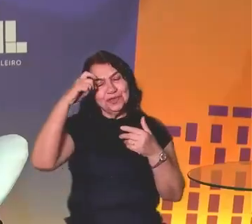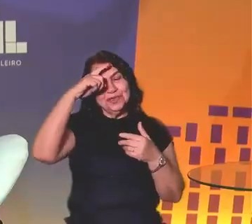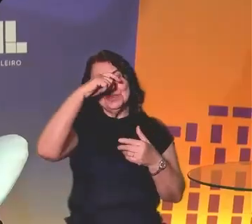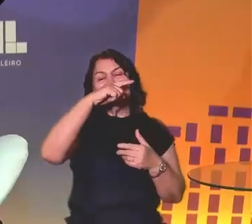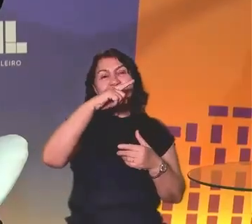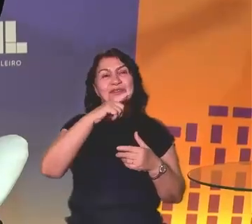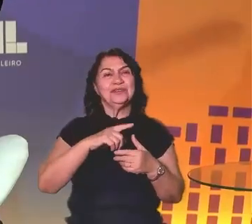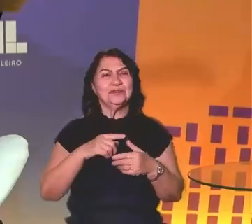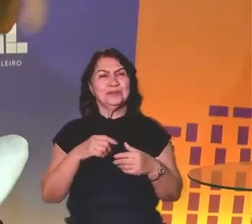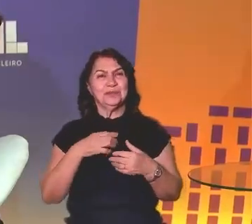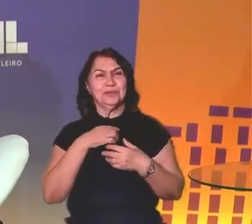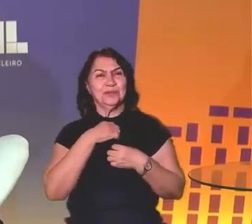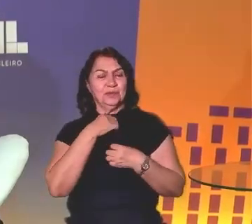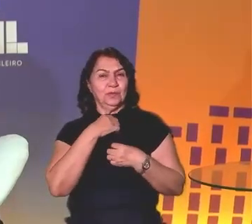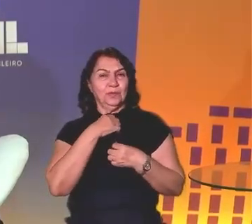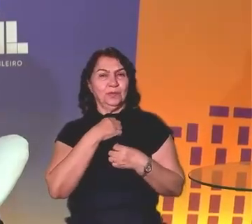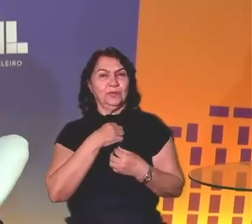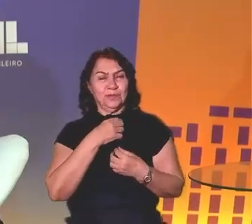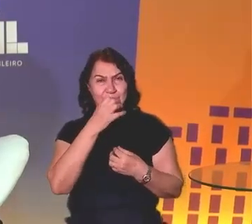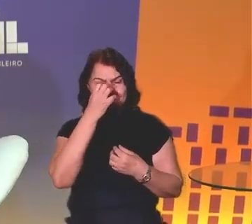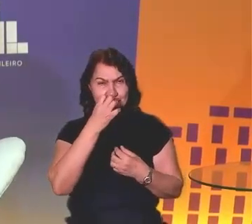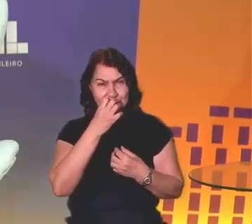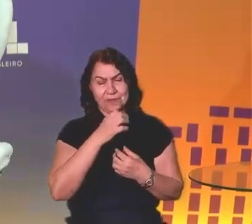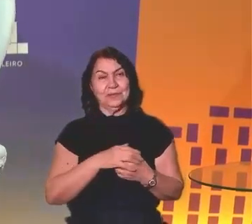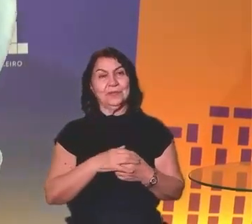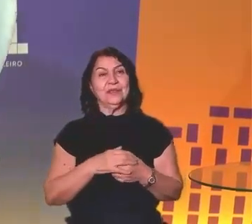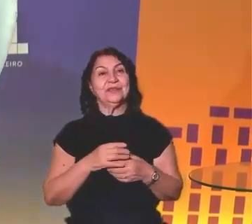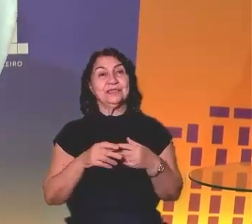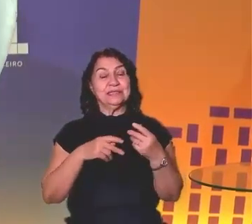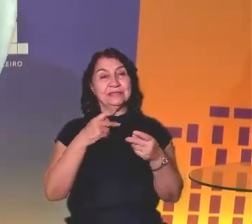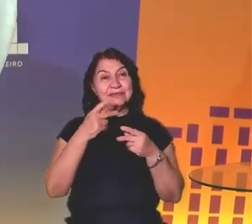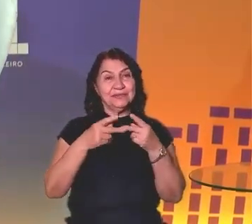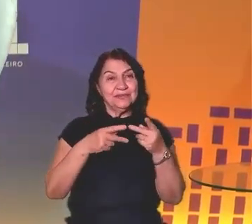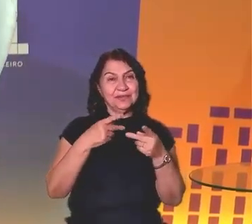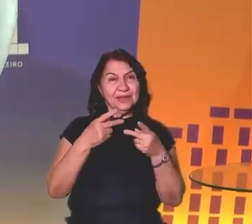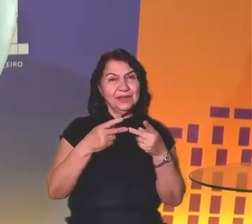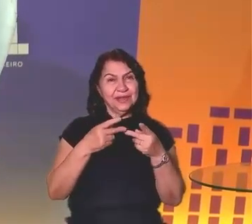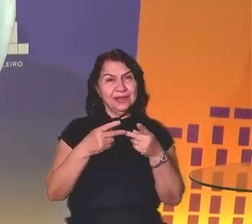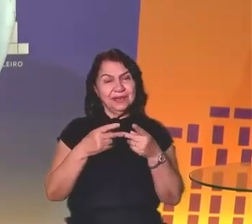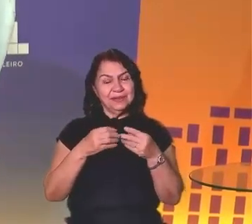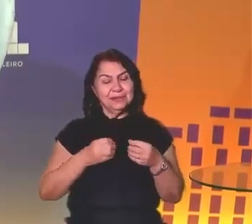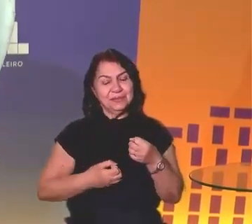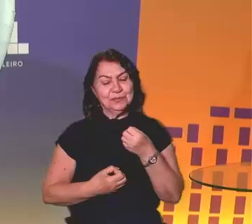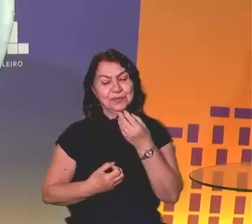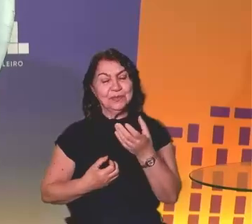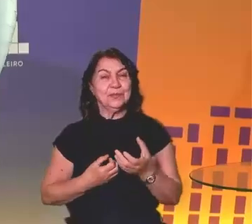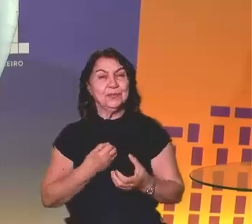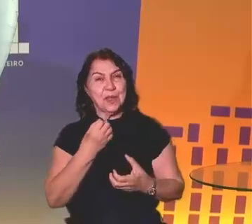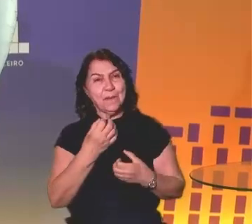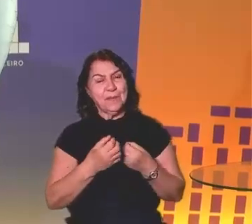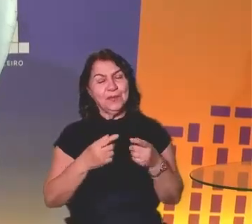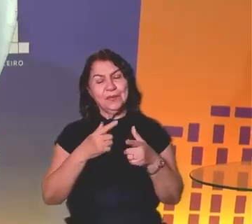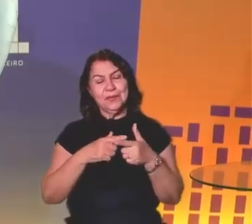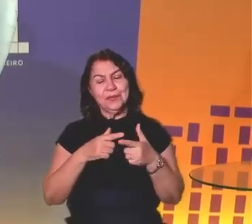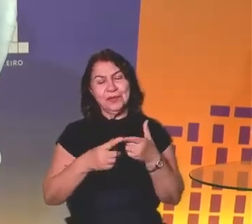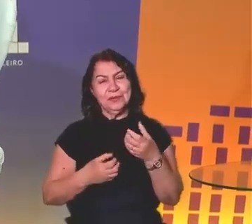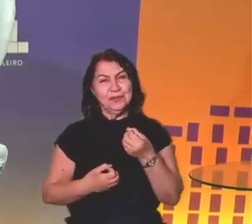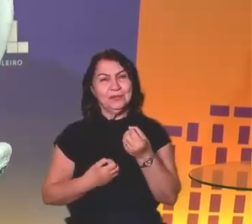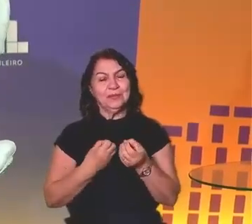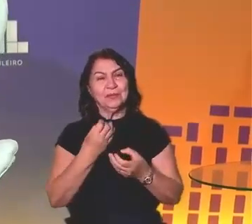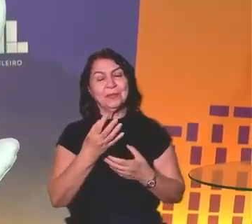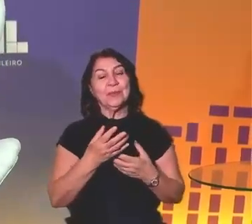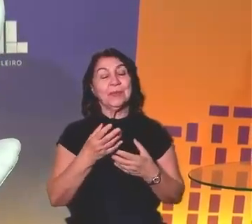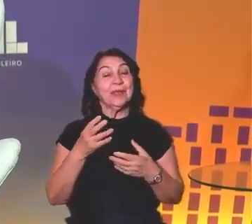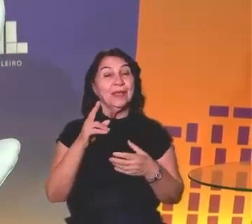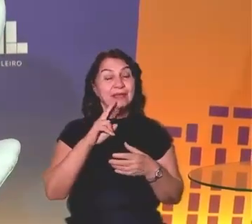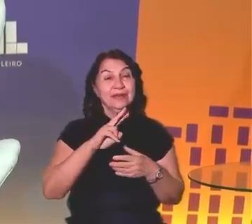terno e gravata. E não. Às vezes não tem ninguém para desabafar, ele escreve a ideia ali no caderno, pega aquela folha e lê, ele já tem uma